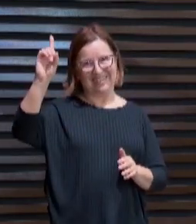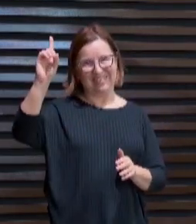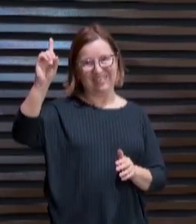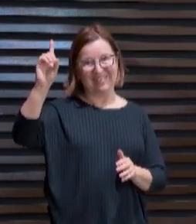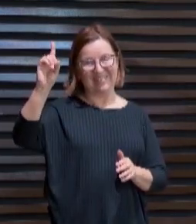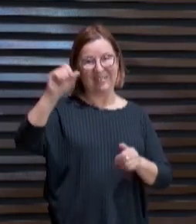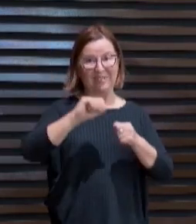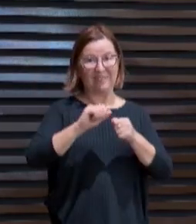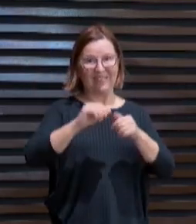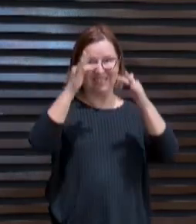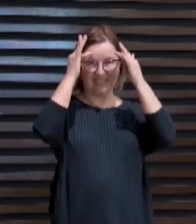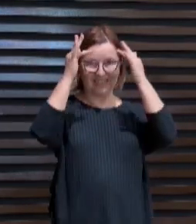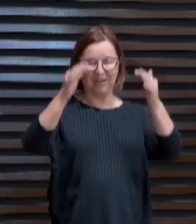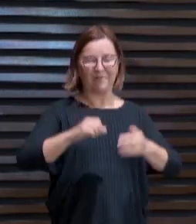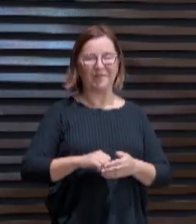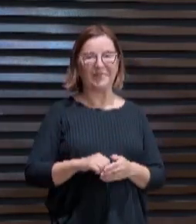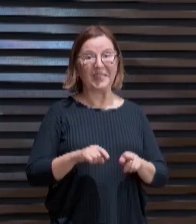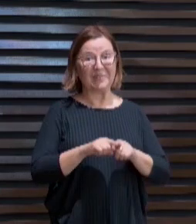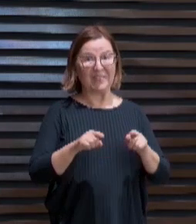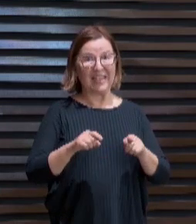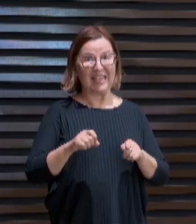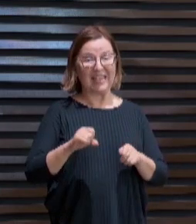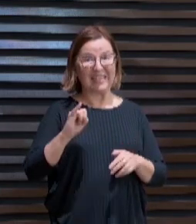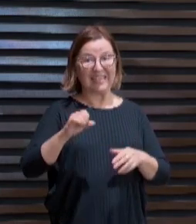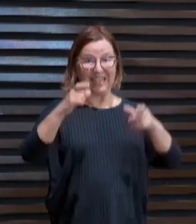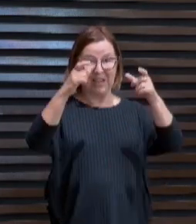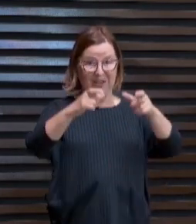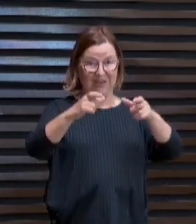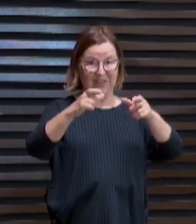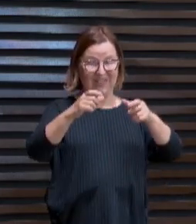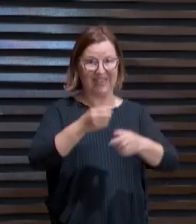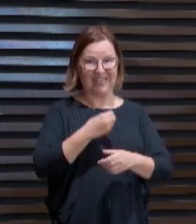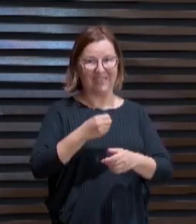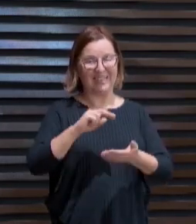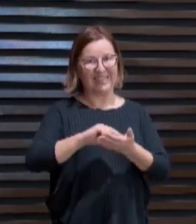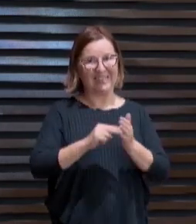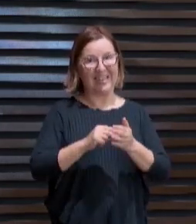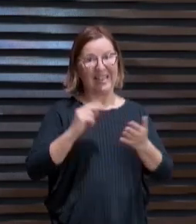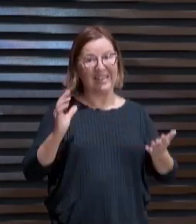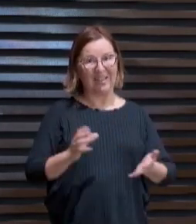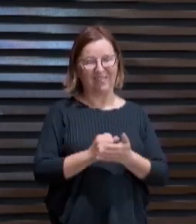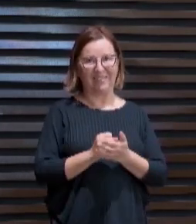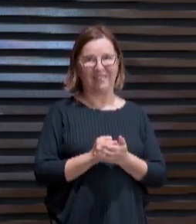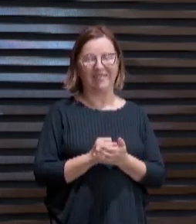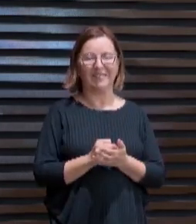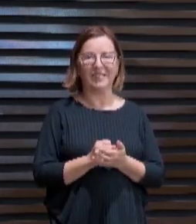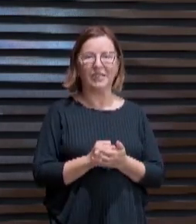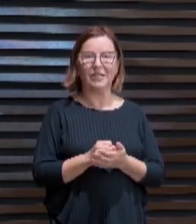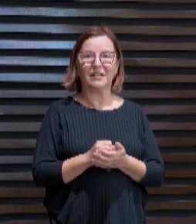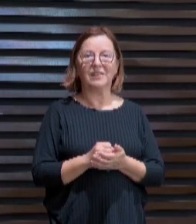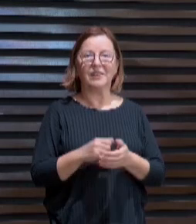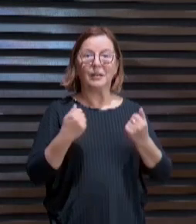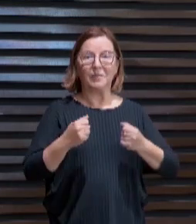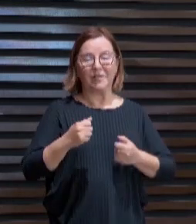No entanto, se a coroa da vida significar salvação, precisamos compreender que o que conquista a salvação para nós